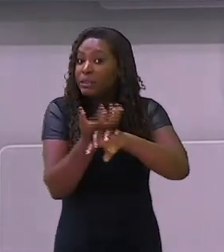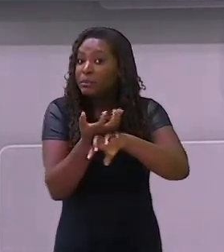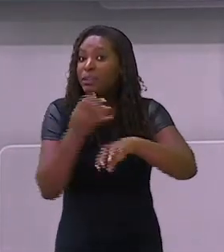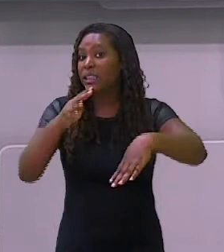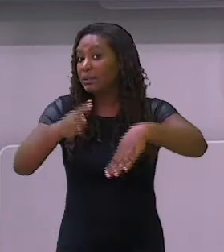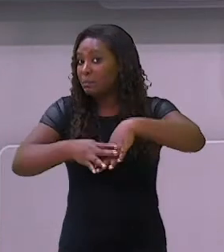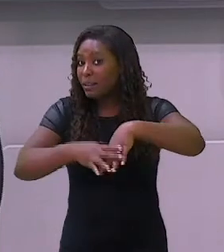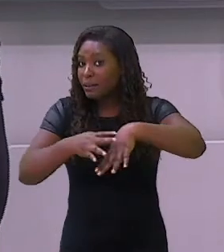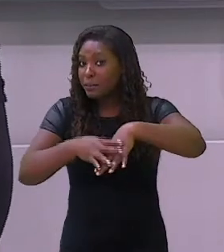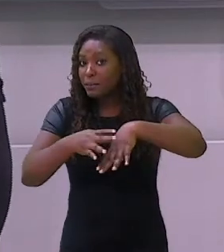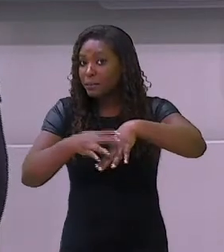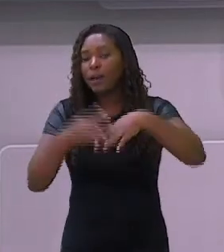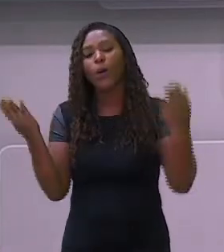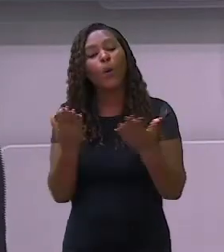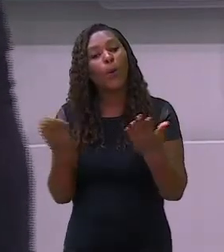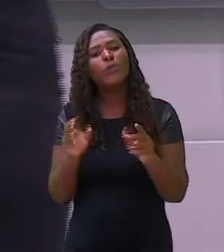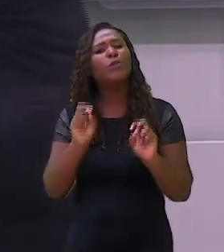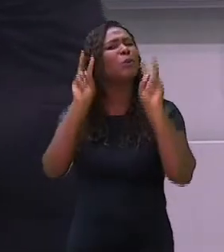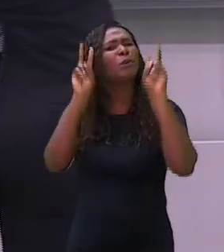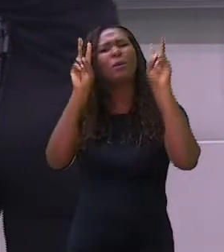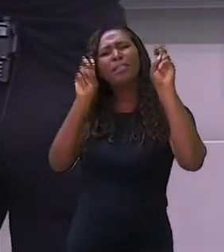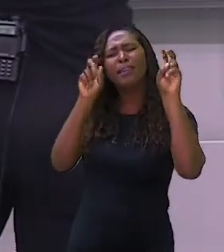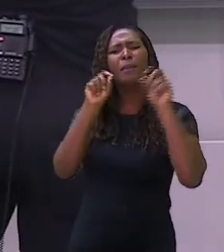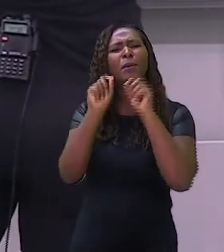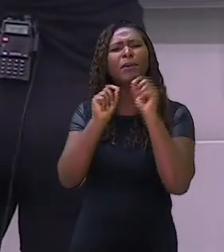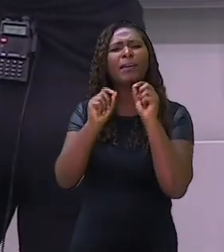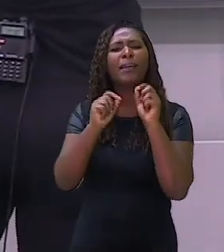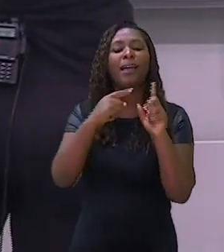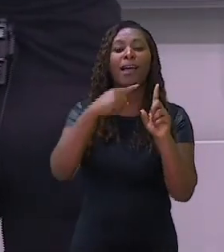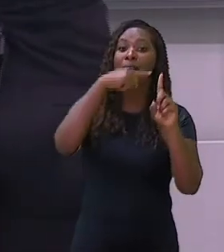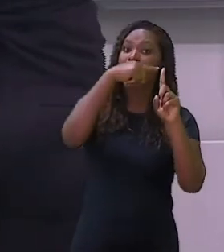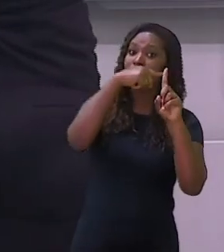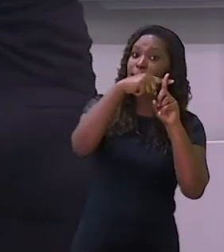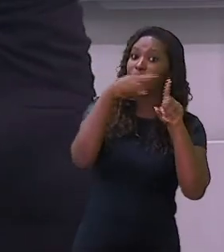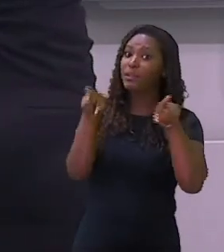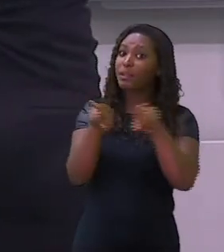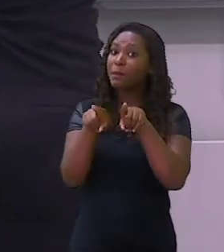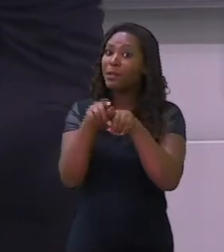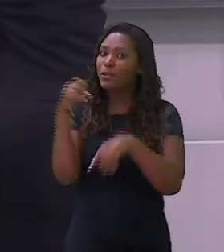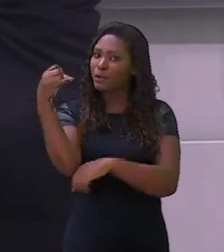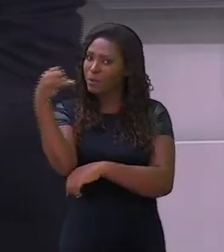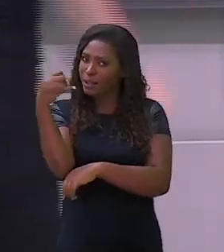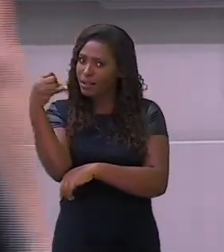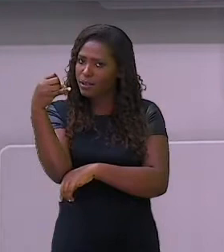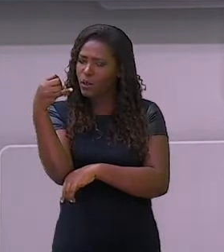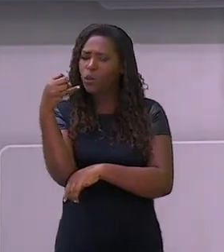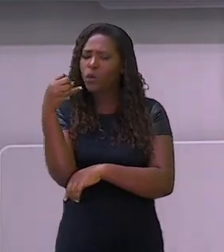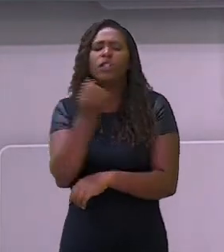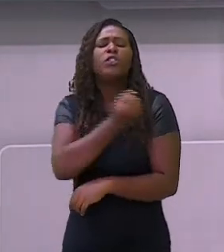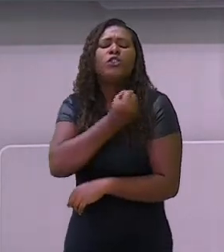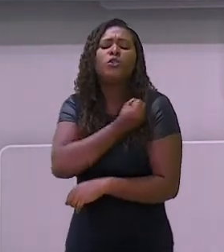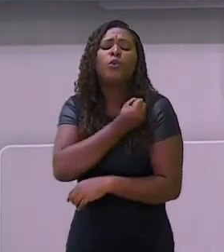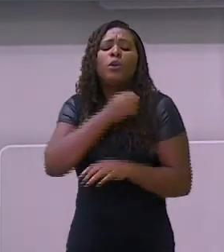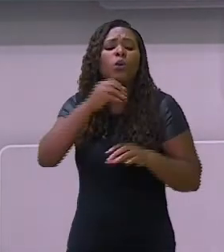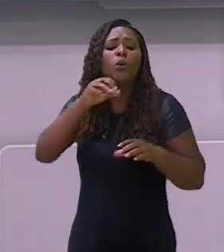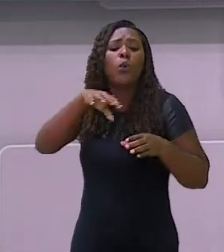estudar adição e subtração de números racionais